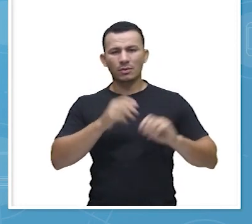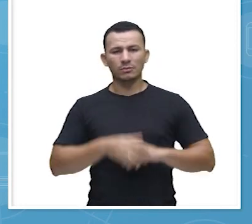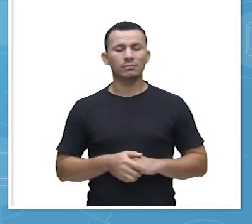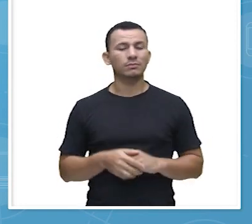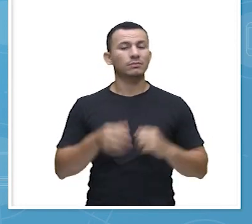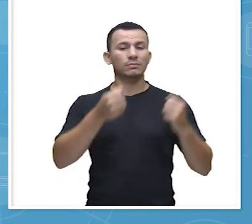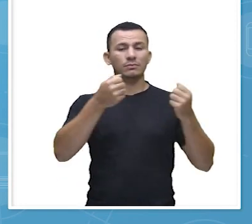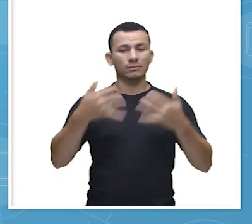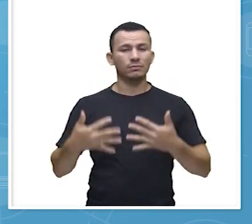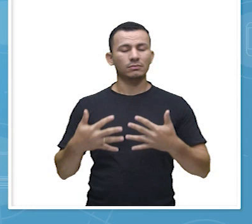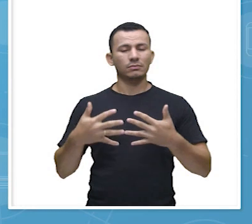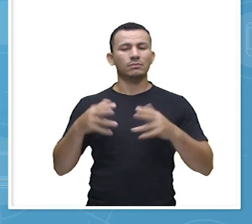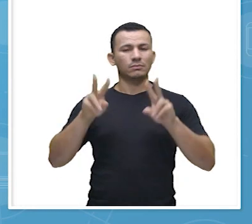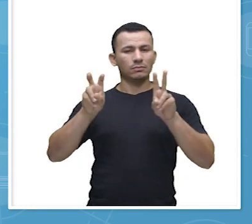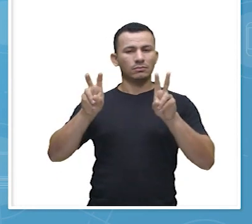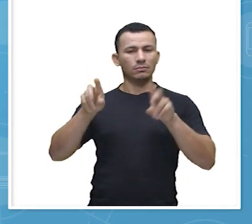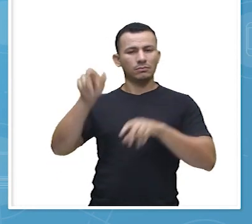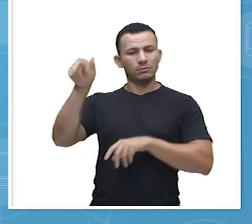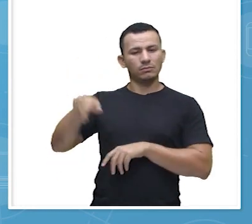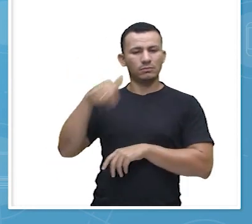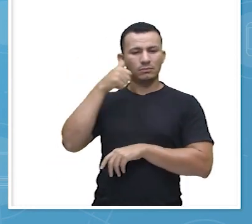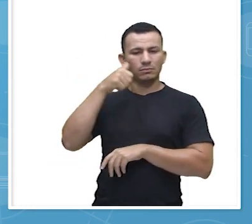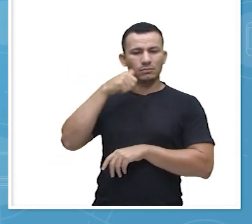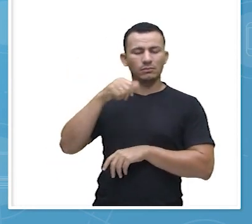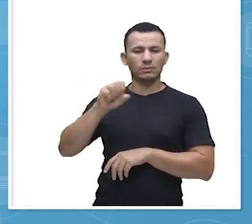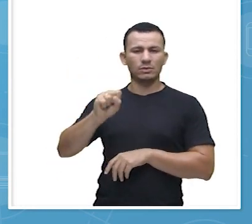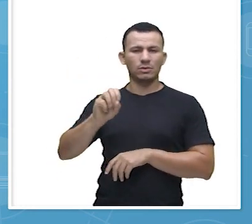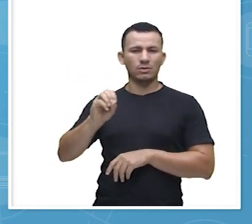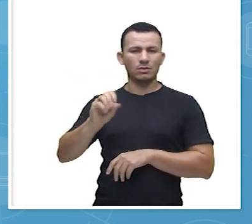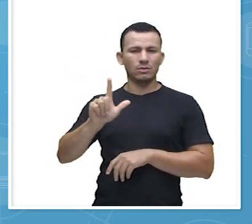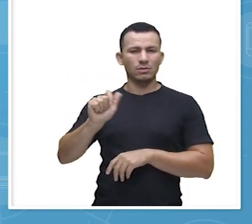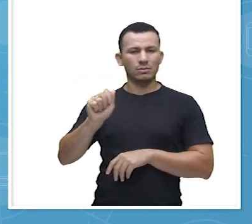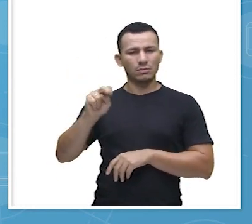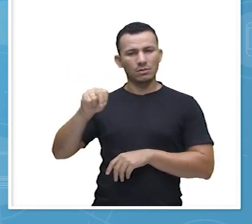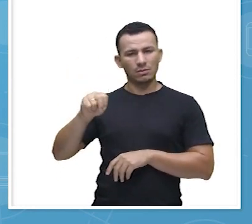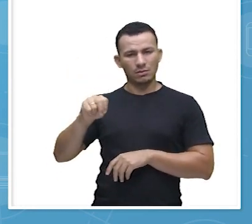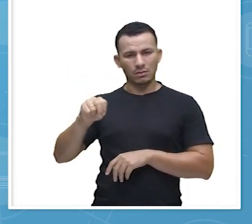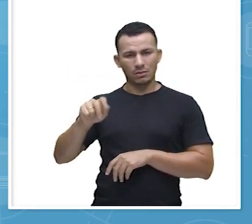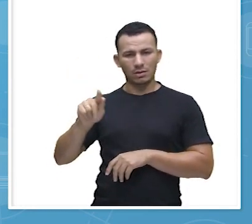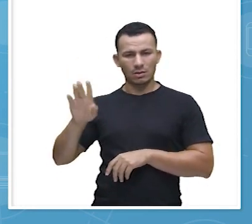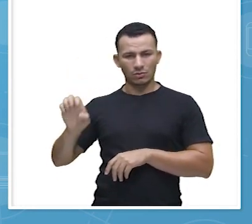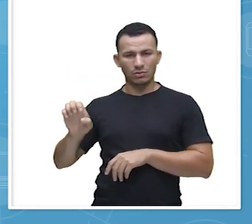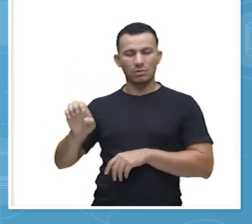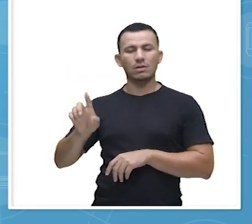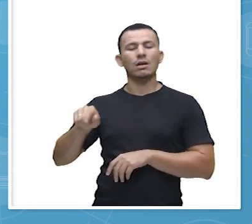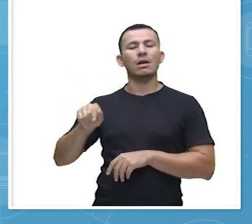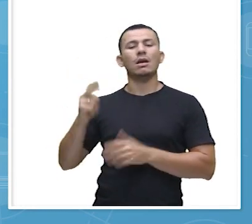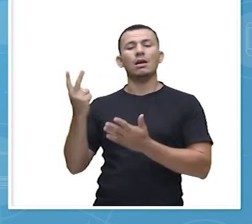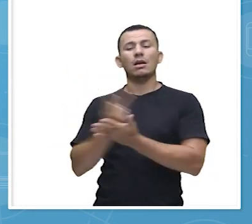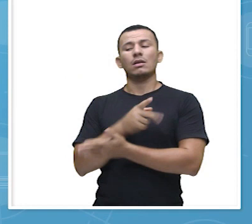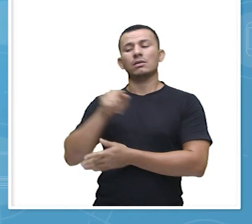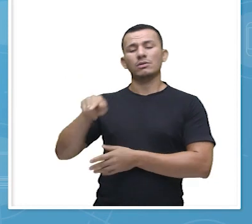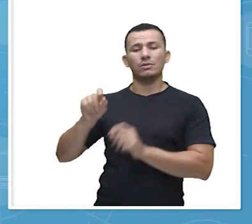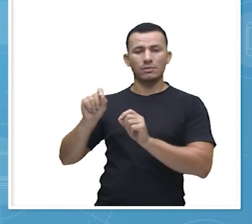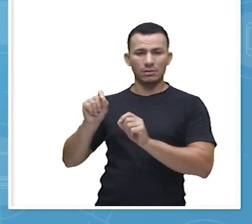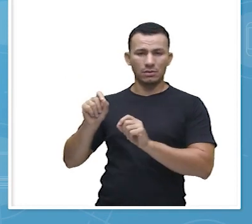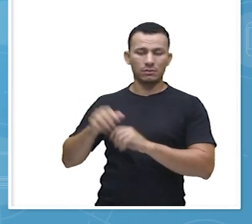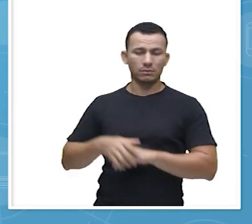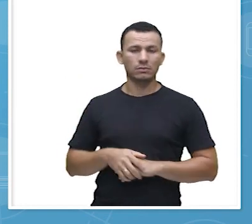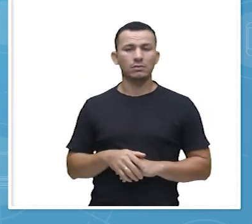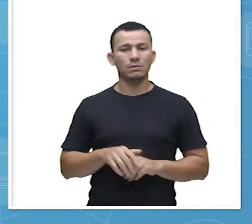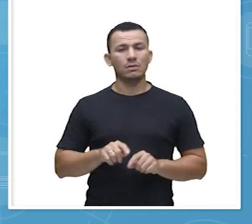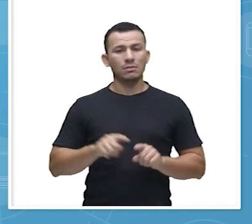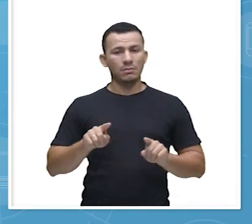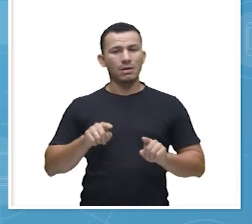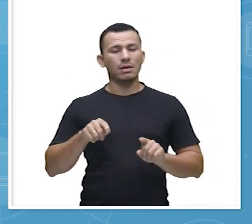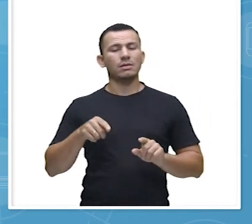desta moça, a Marília, que foi a vítima, né? Provavelmente esse texto segue para contar o que foi que aconteceu a ela, mas aqui estamos